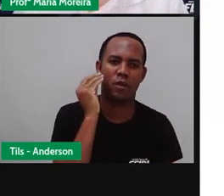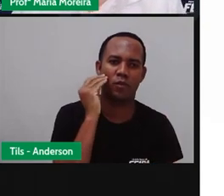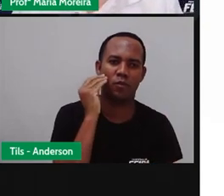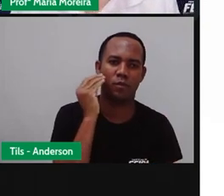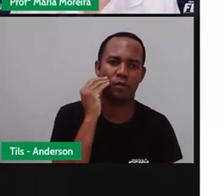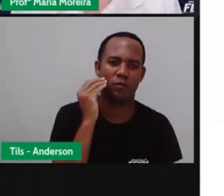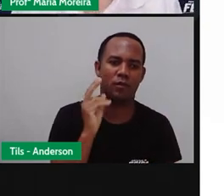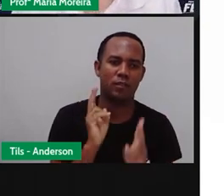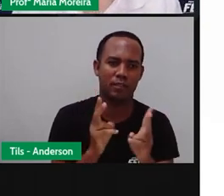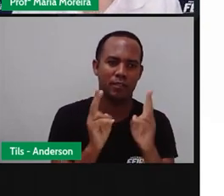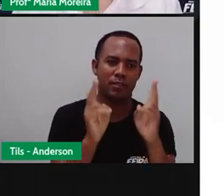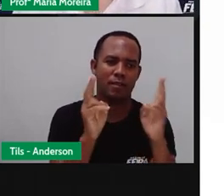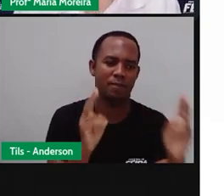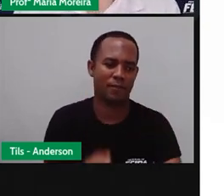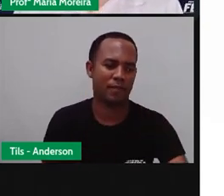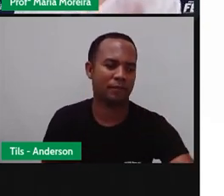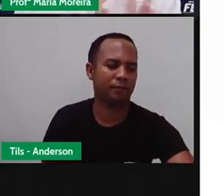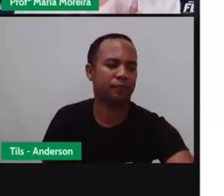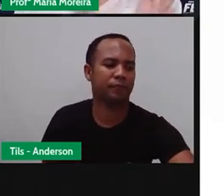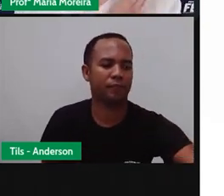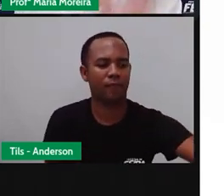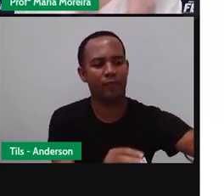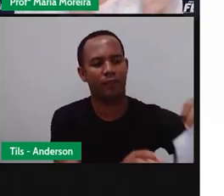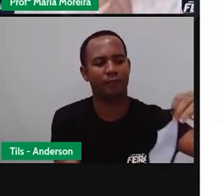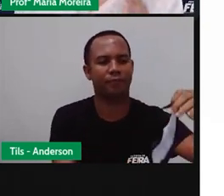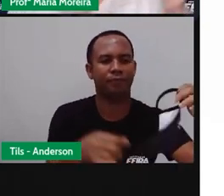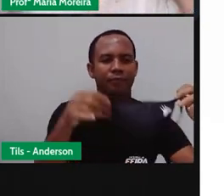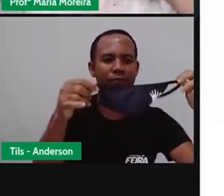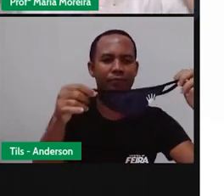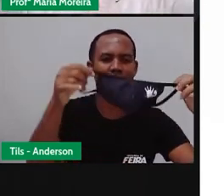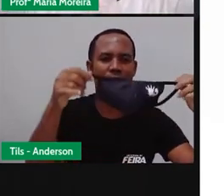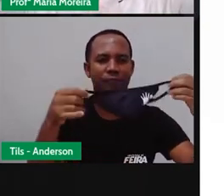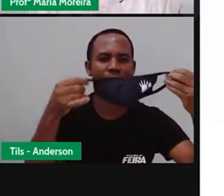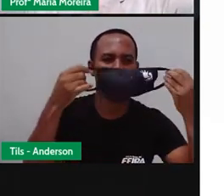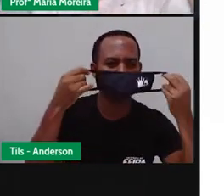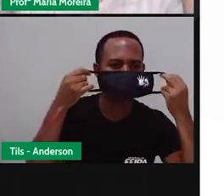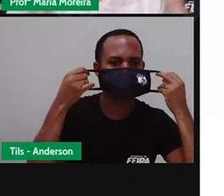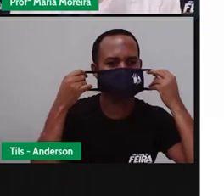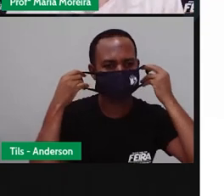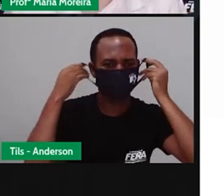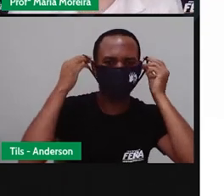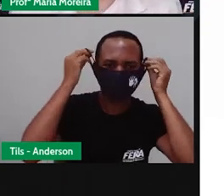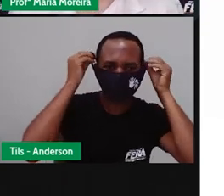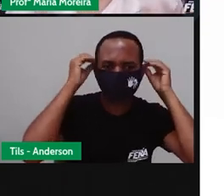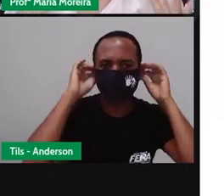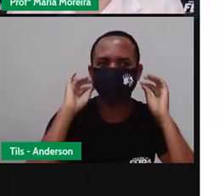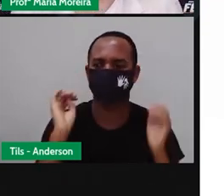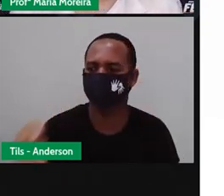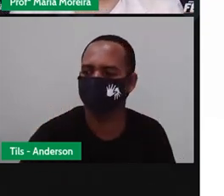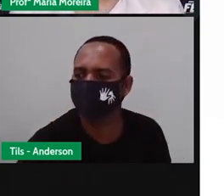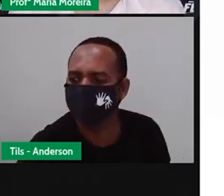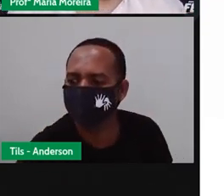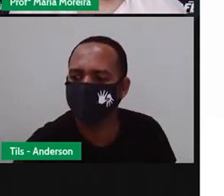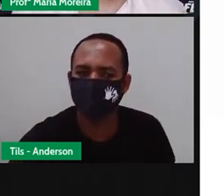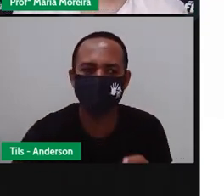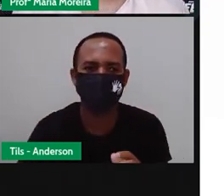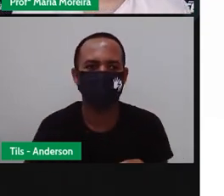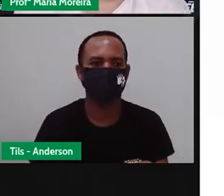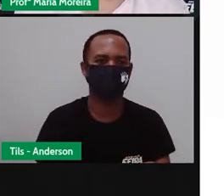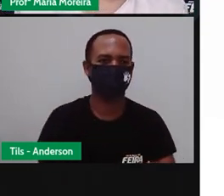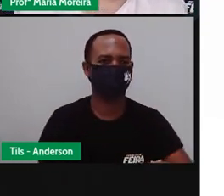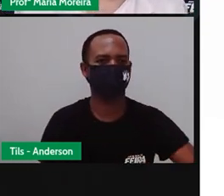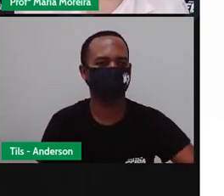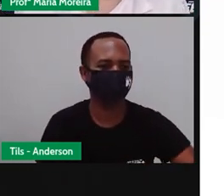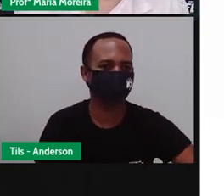e o de sempre. Lavar uma mão, lavar outra. Lavem as mãos, usem álcool em gel e